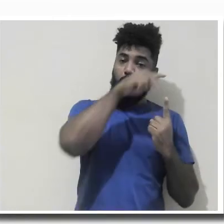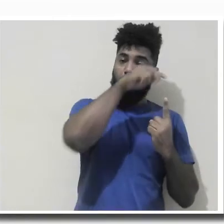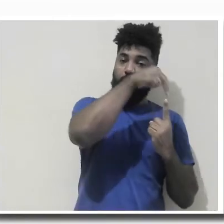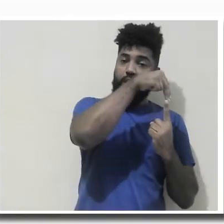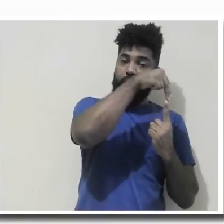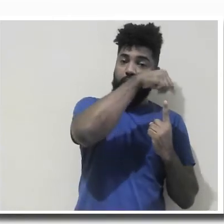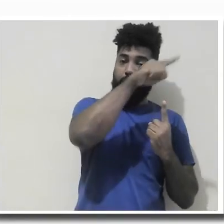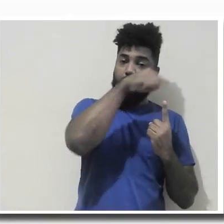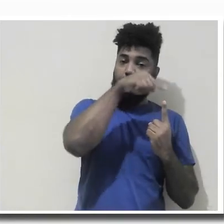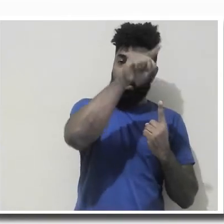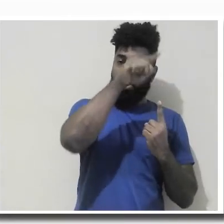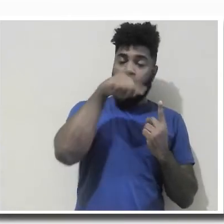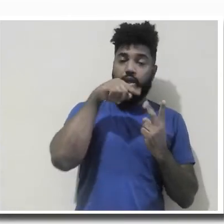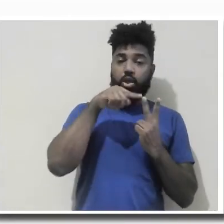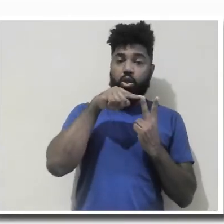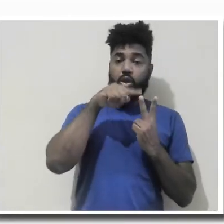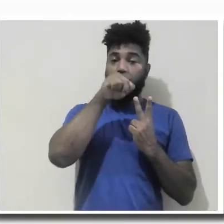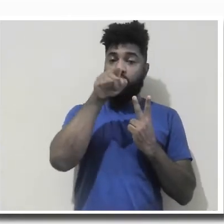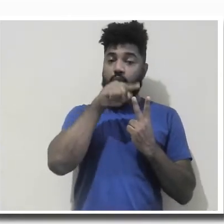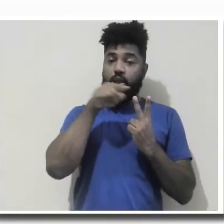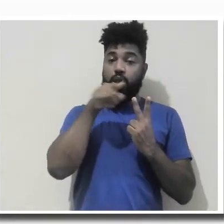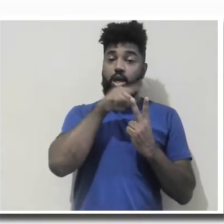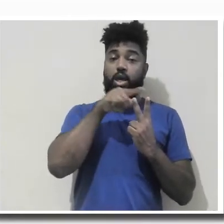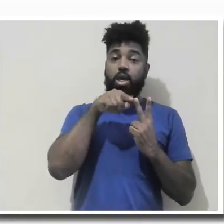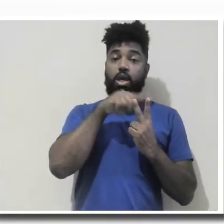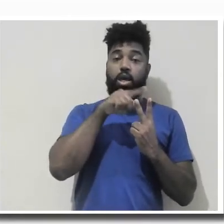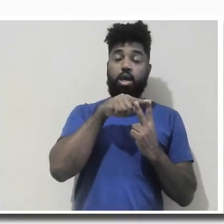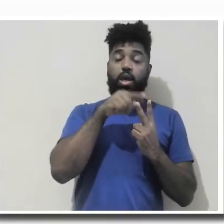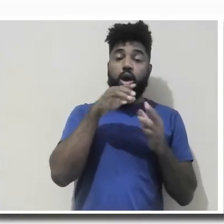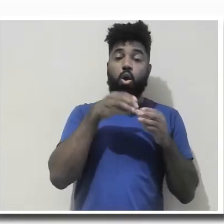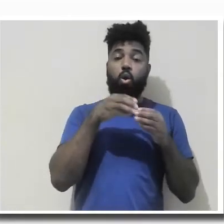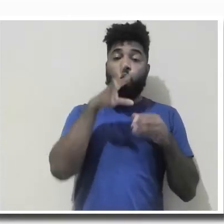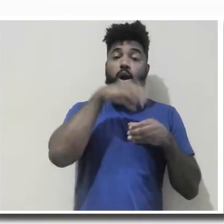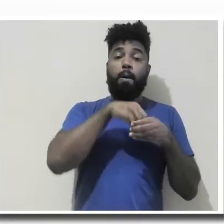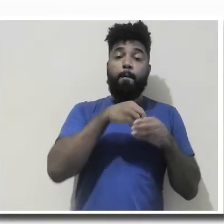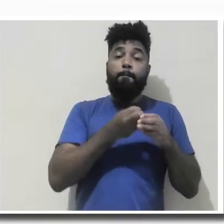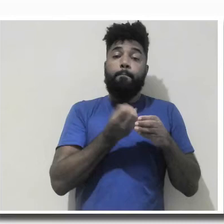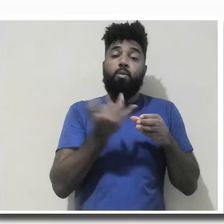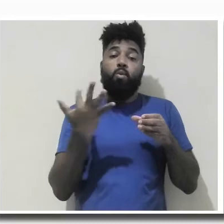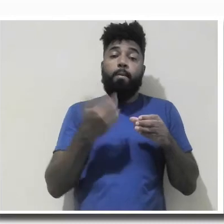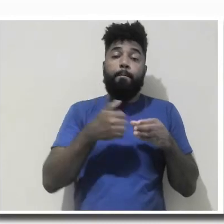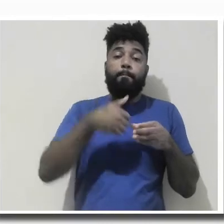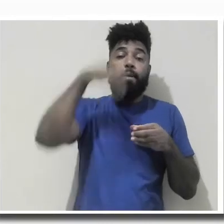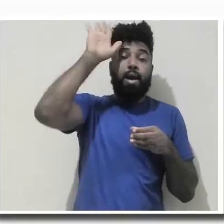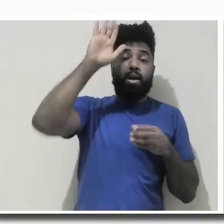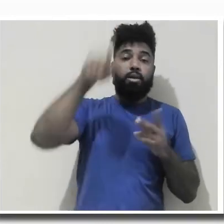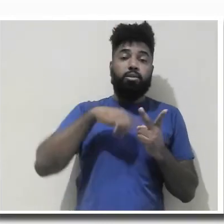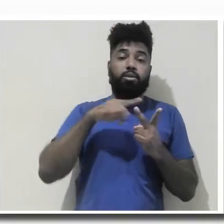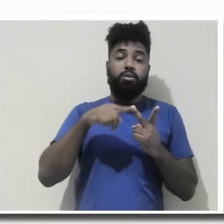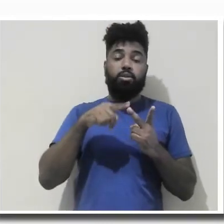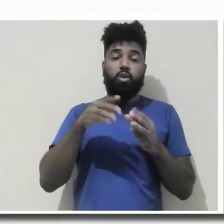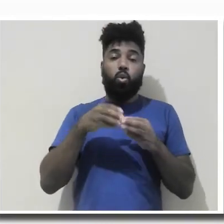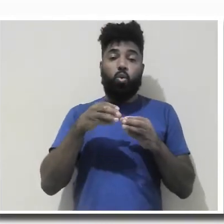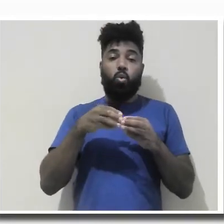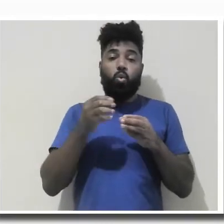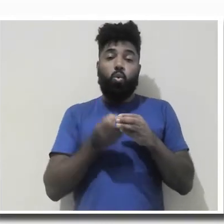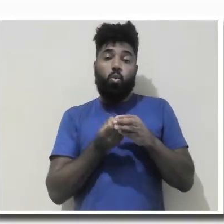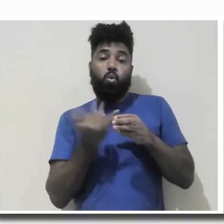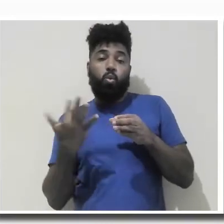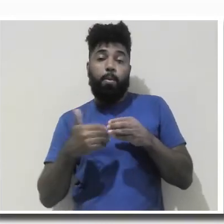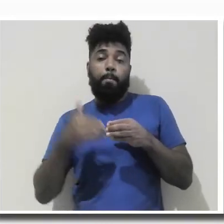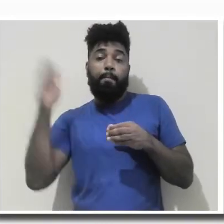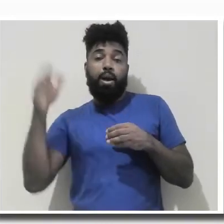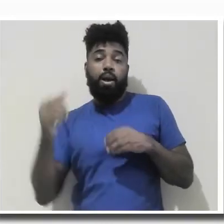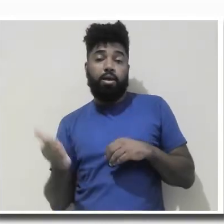mais elementos, o conjunto dos naturais ou dos inteiros? O conjunto dos naturais tem infinitos elementos.